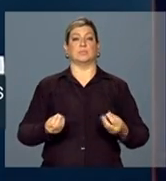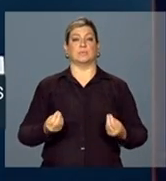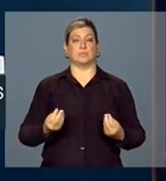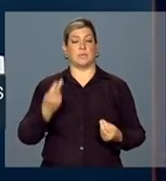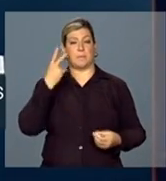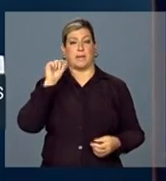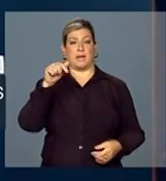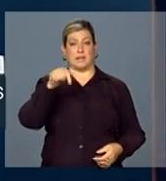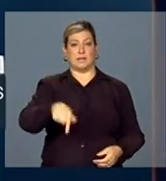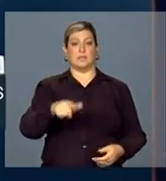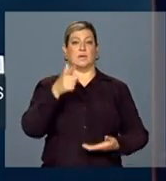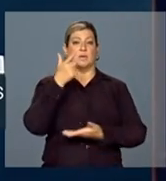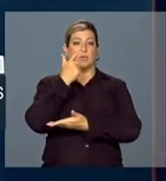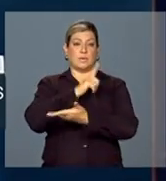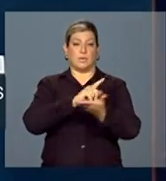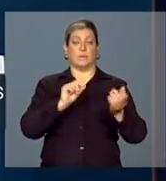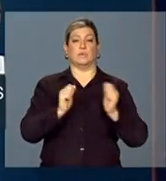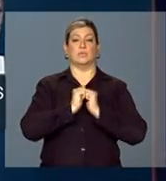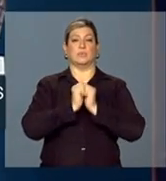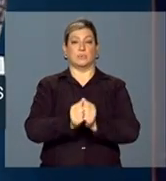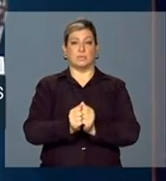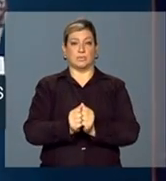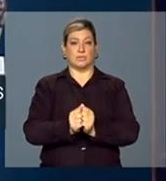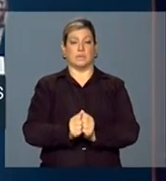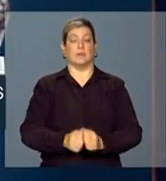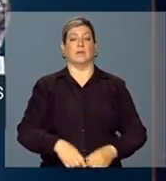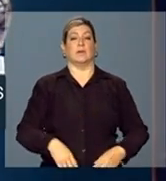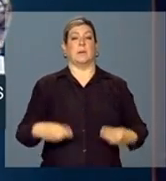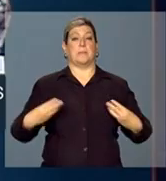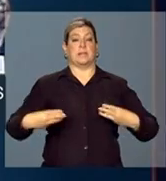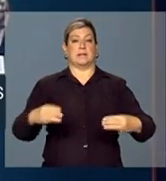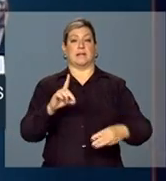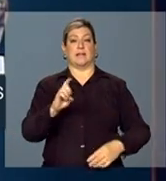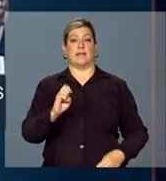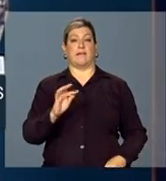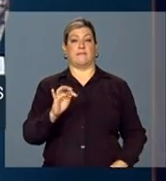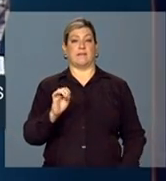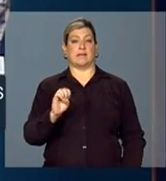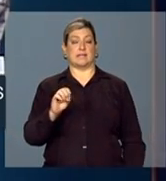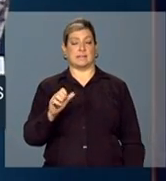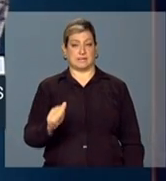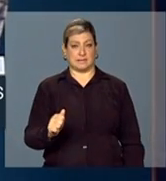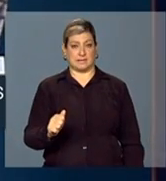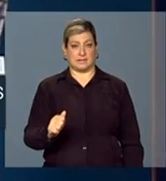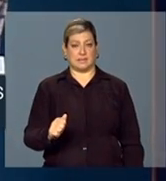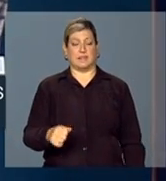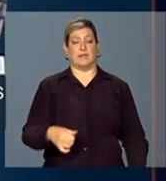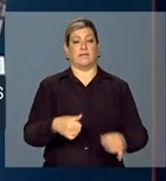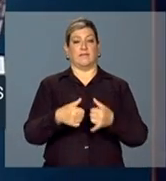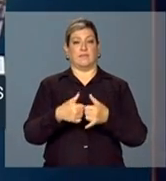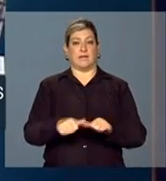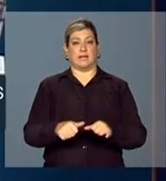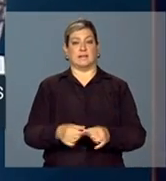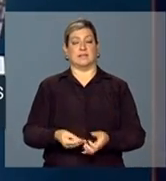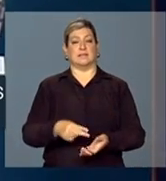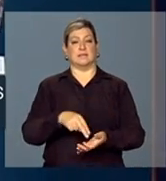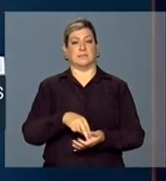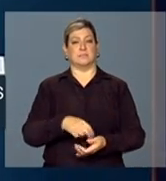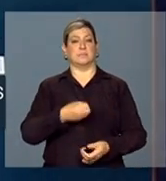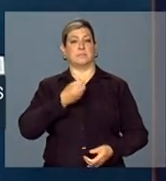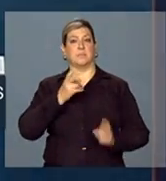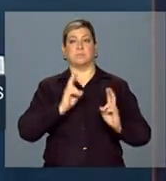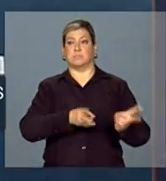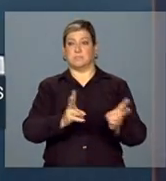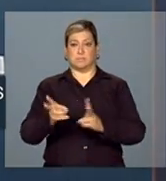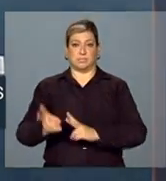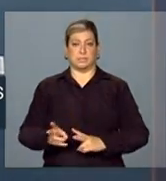para que isso, junto com o Ministério da Defesa, ficasse de pé. Mas